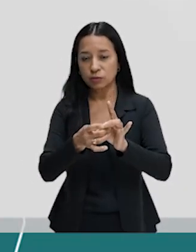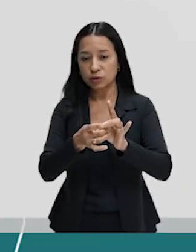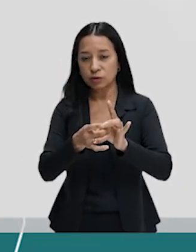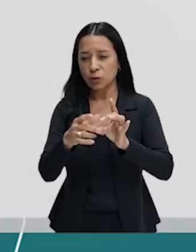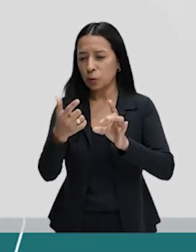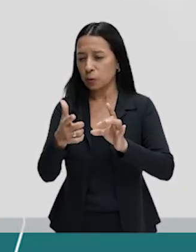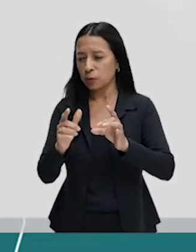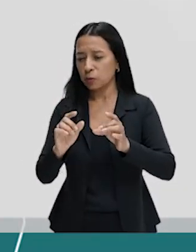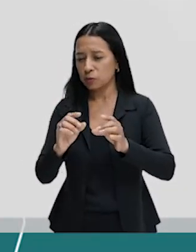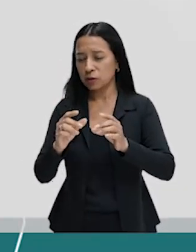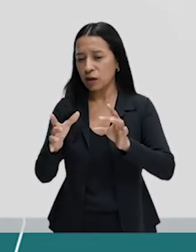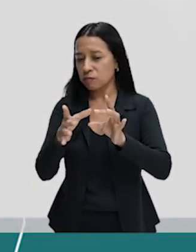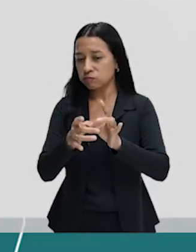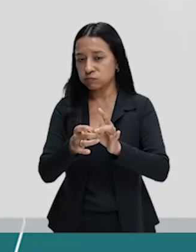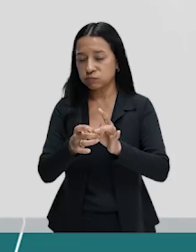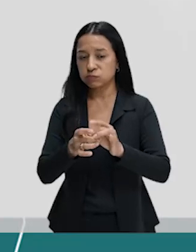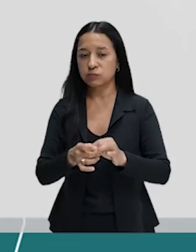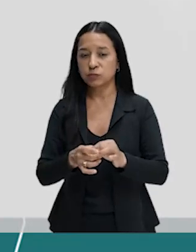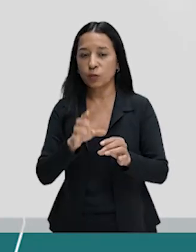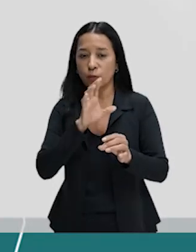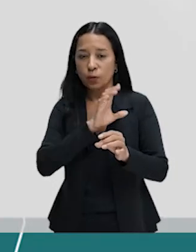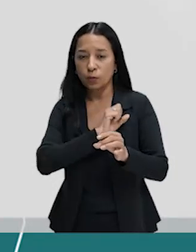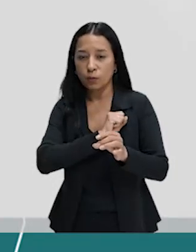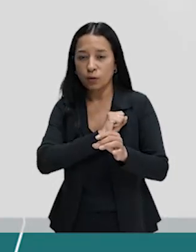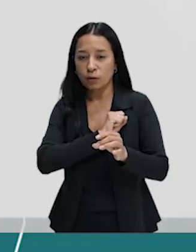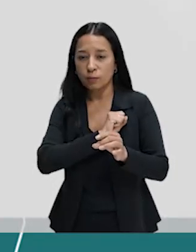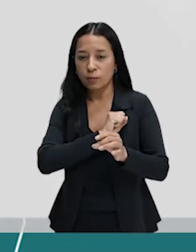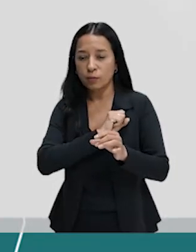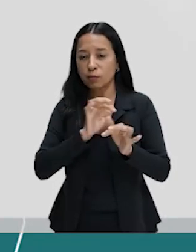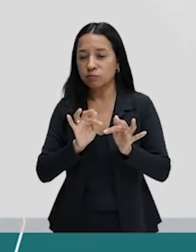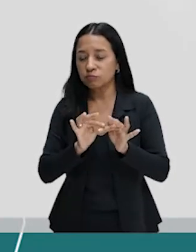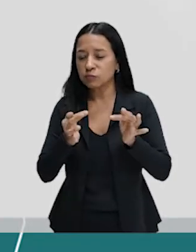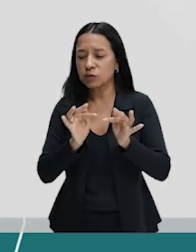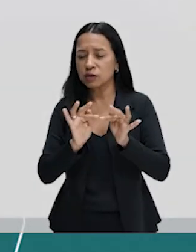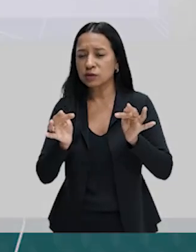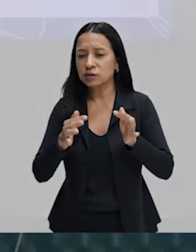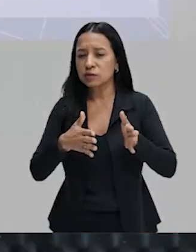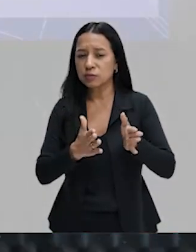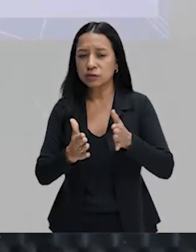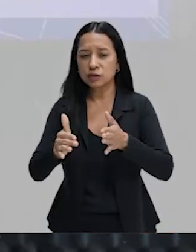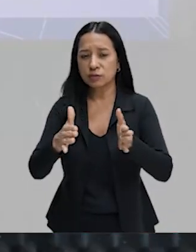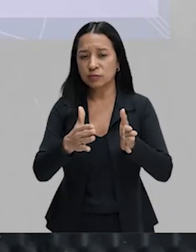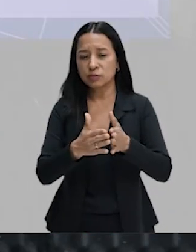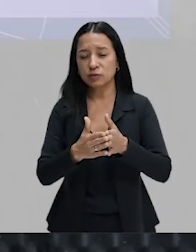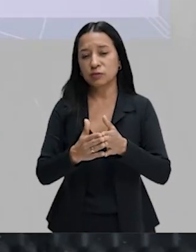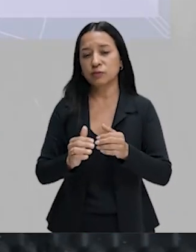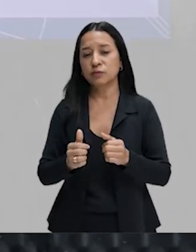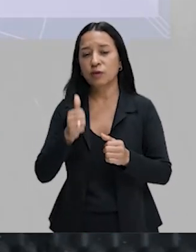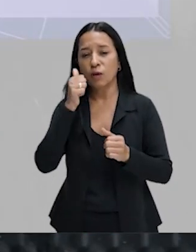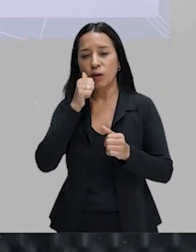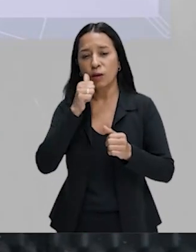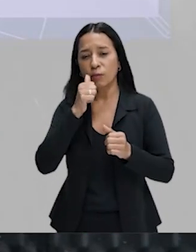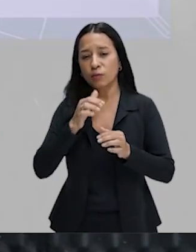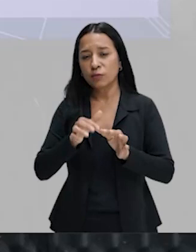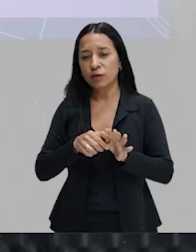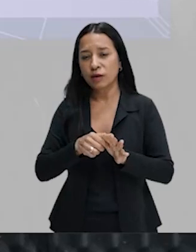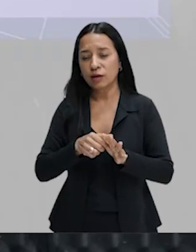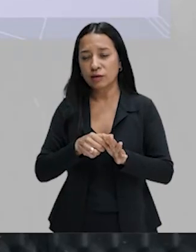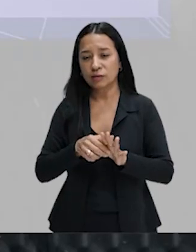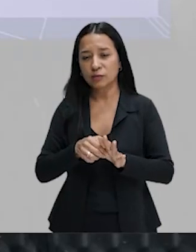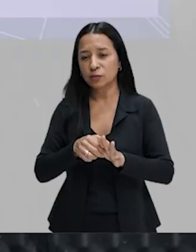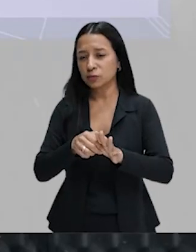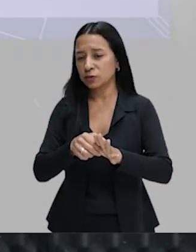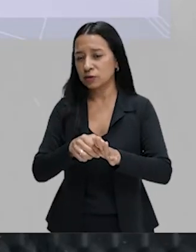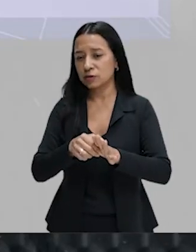quando o amor empreende a mais simples jornada, vai a demência adiante a